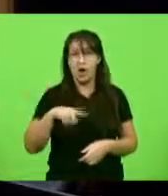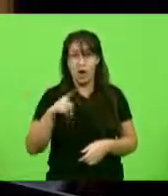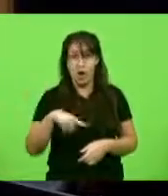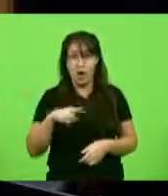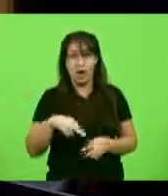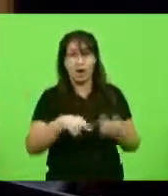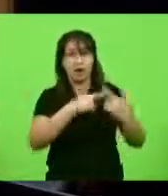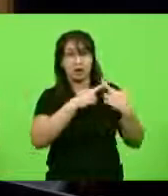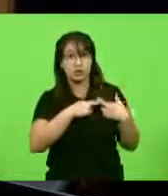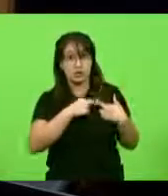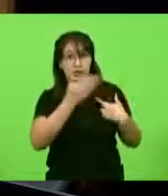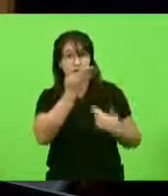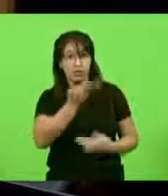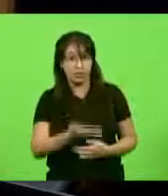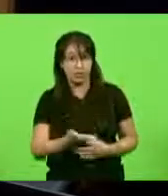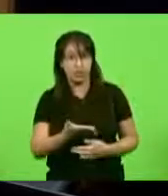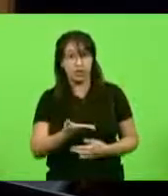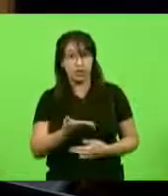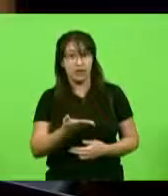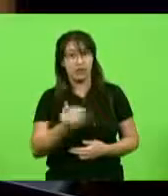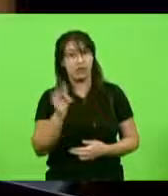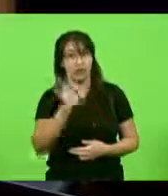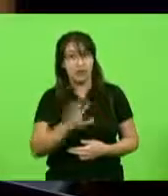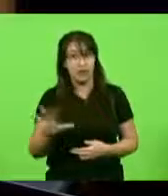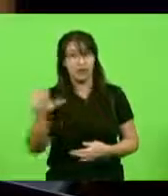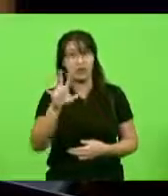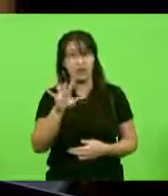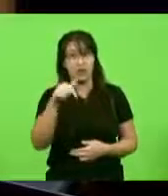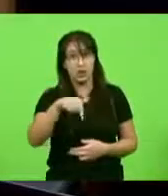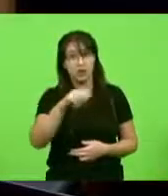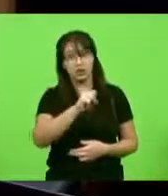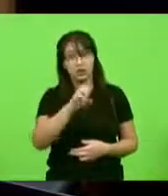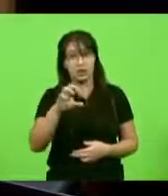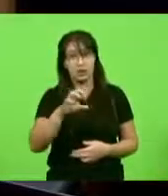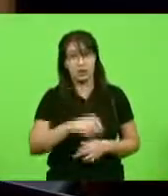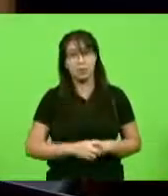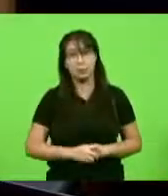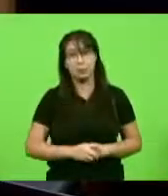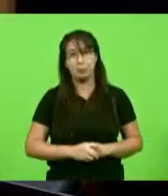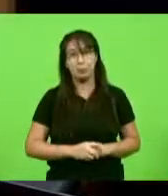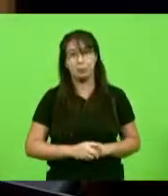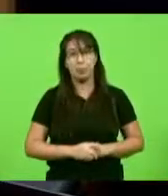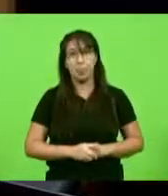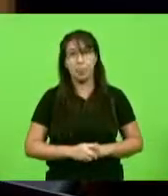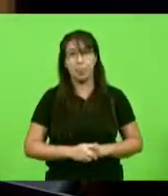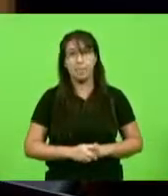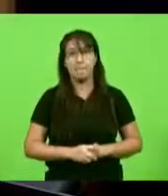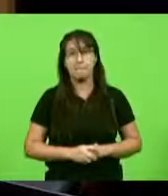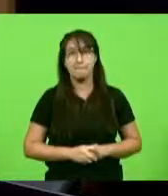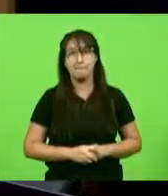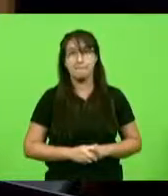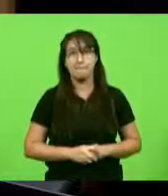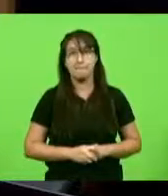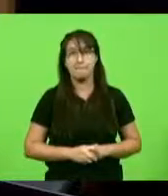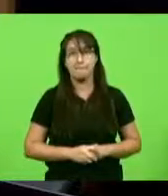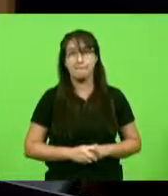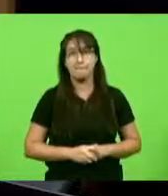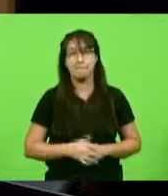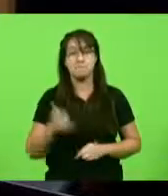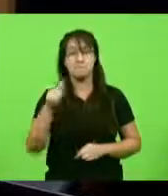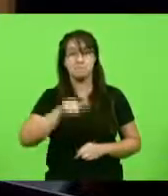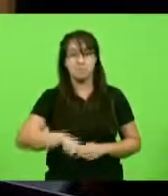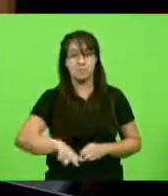do governo federal em Santa Catarina. E quero fazer um registro, até porque eu concordei